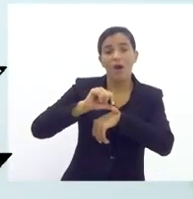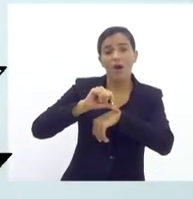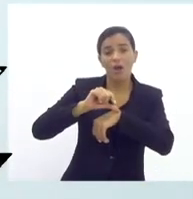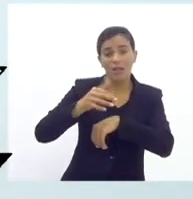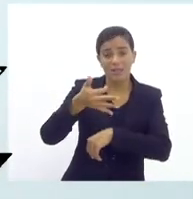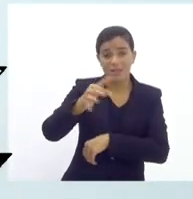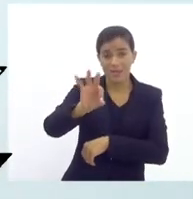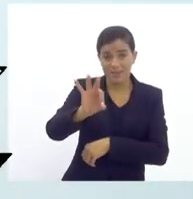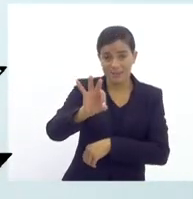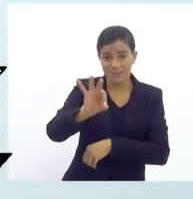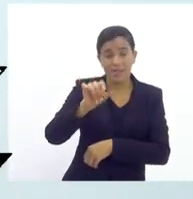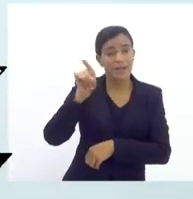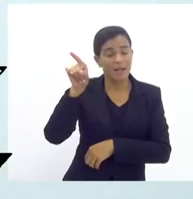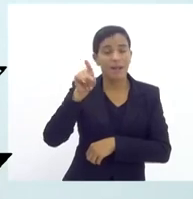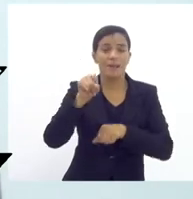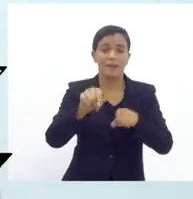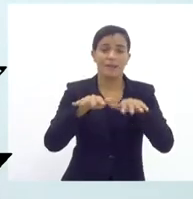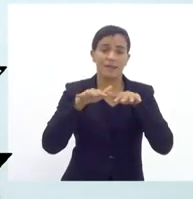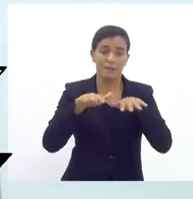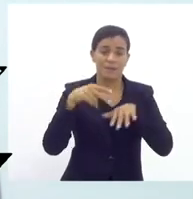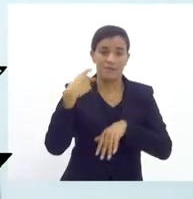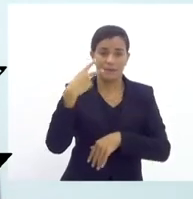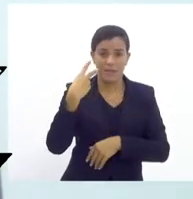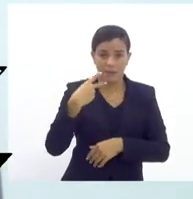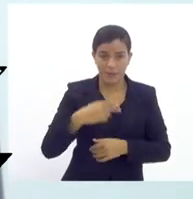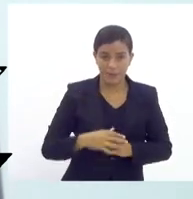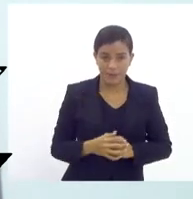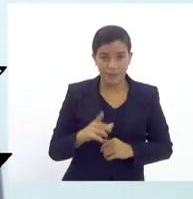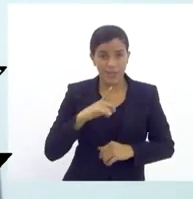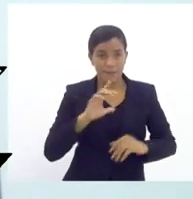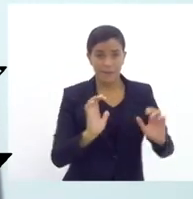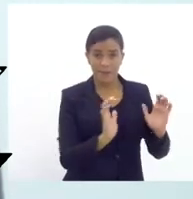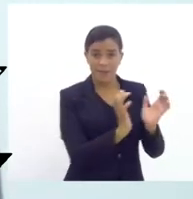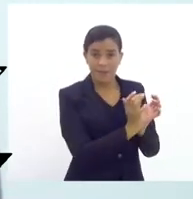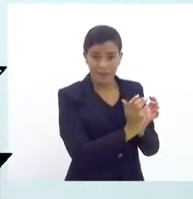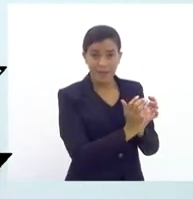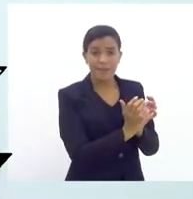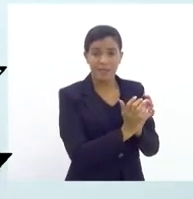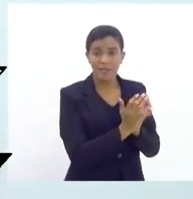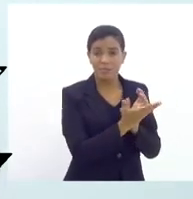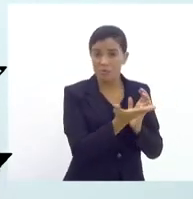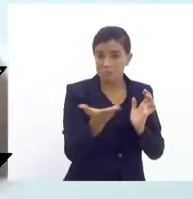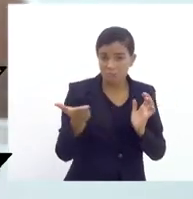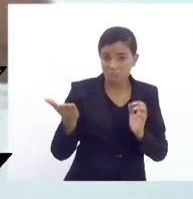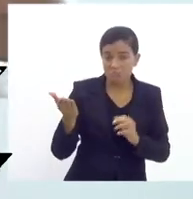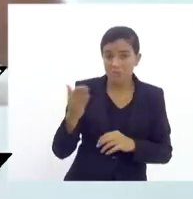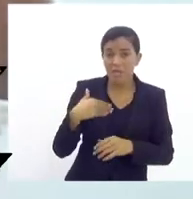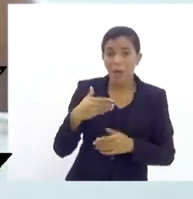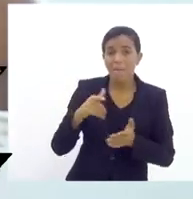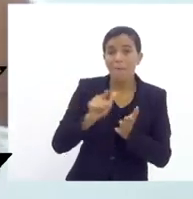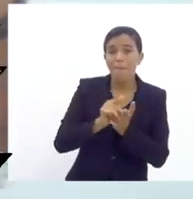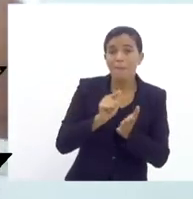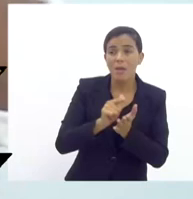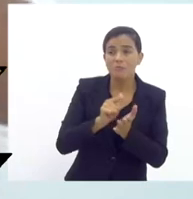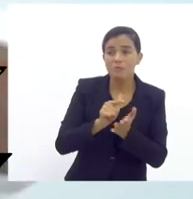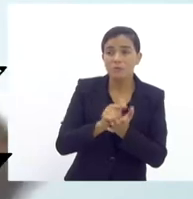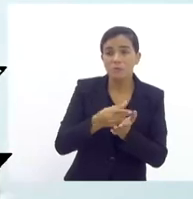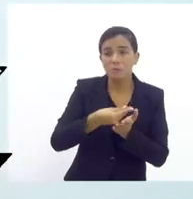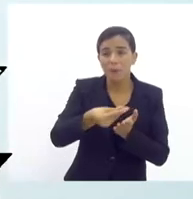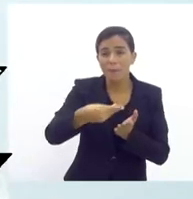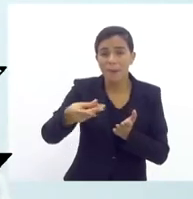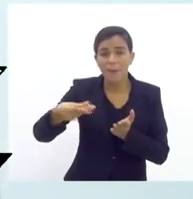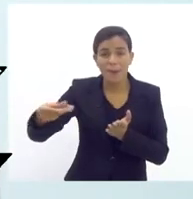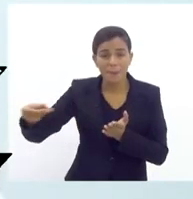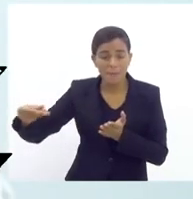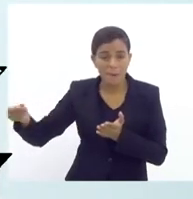lá na Câmara de Vereadores nós temos eu tenho a minha equipe que tá aí passando esses papelzinhos de convite